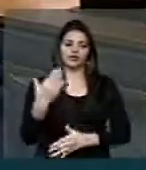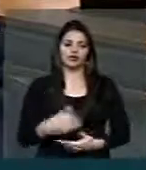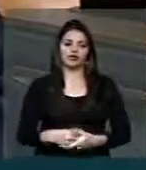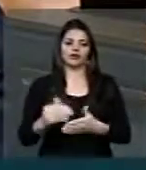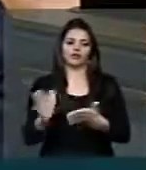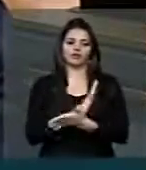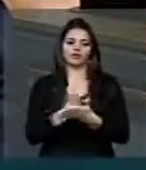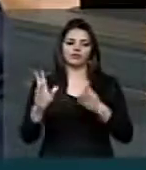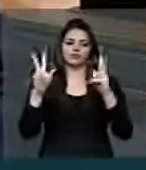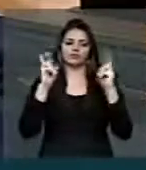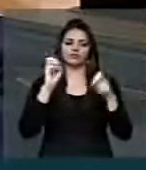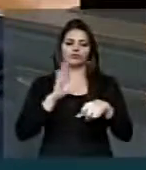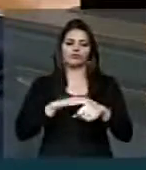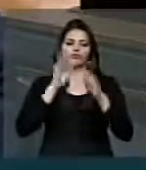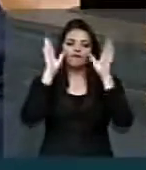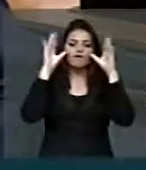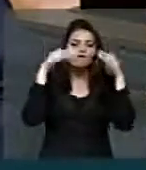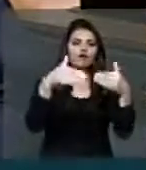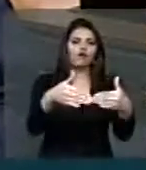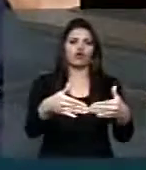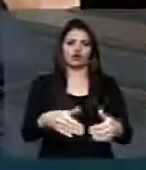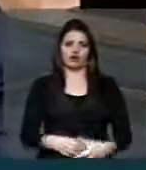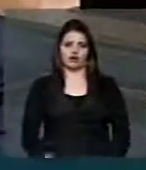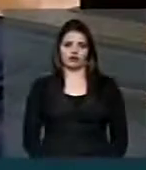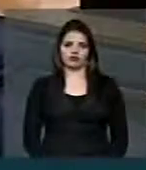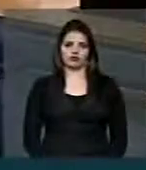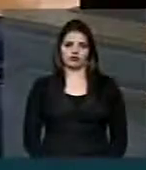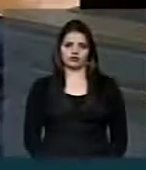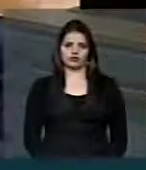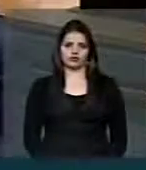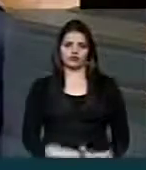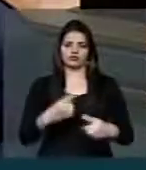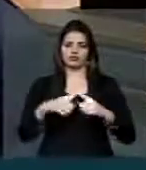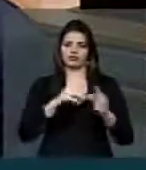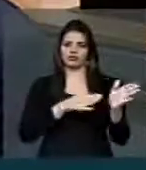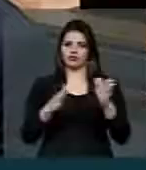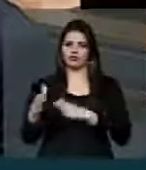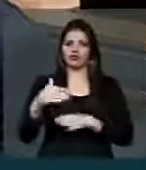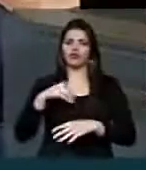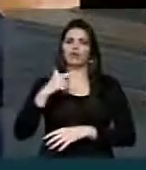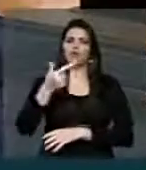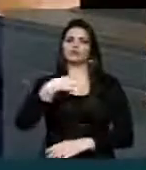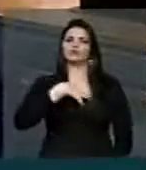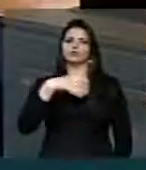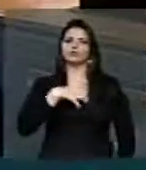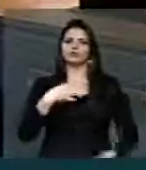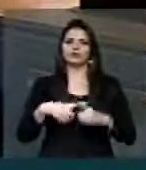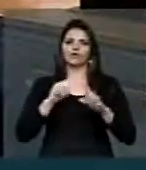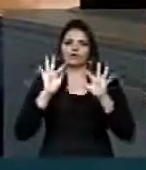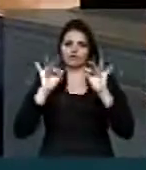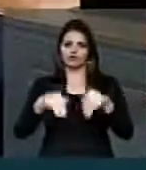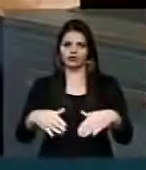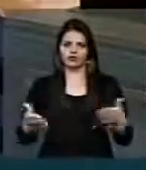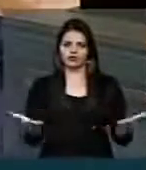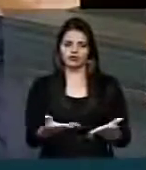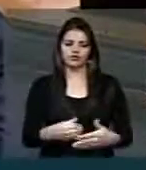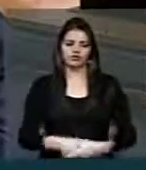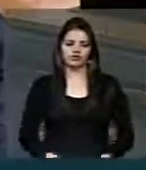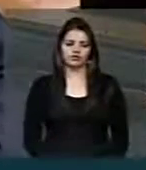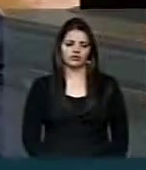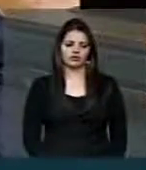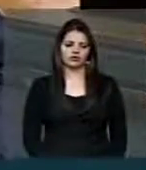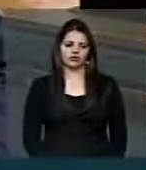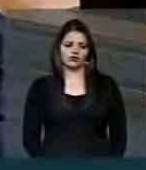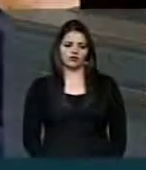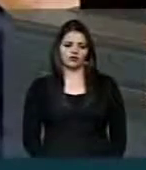algumas questões mais focais e deixar a coisa andar. Outro aspecto, eu vou encerrar, meu cara, obrigado, presidente, já vou